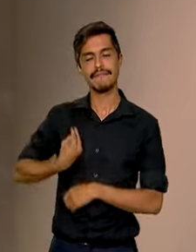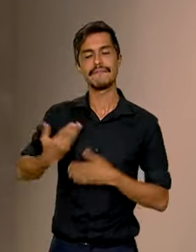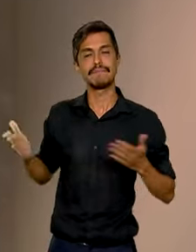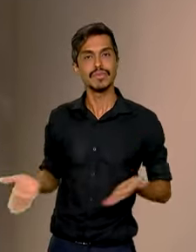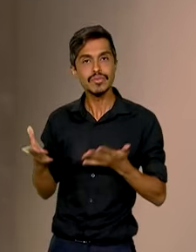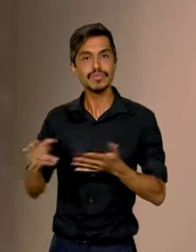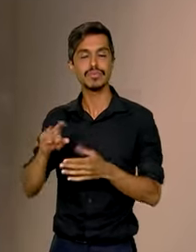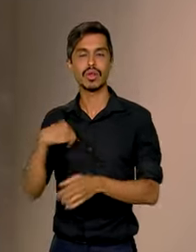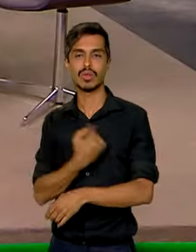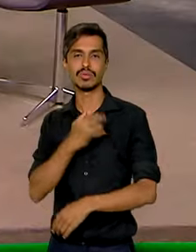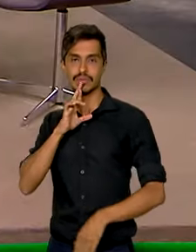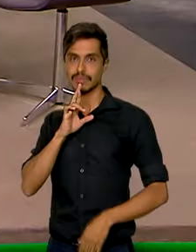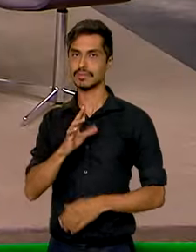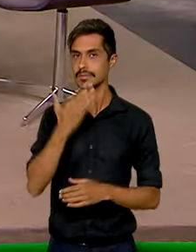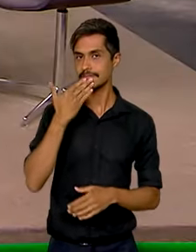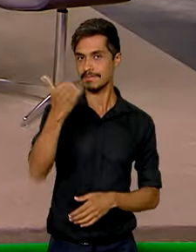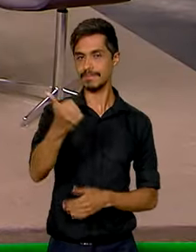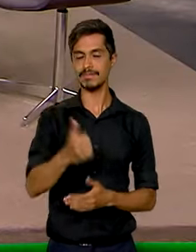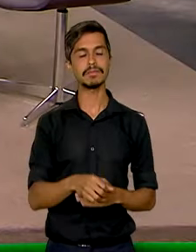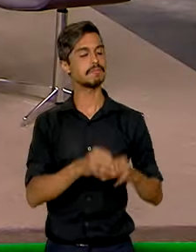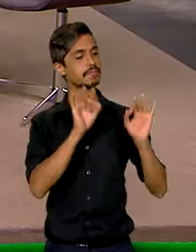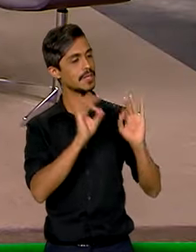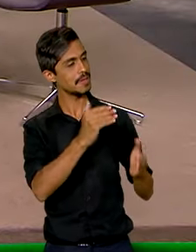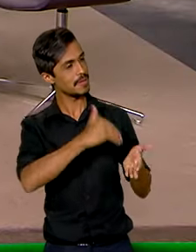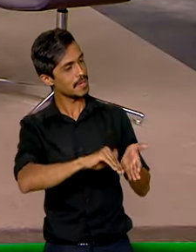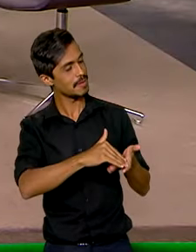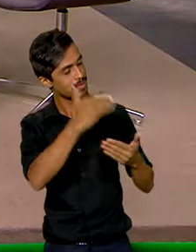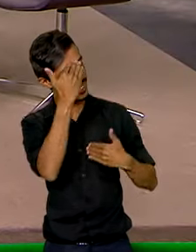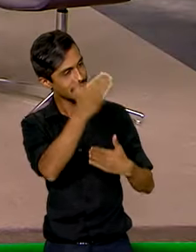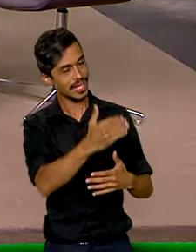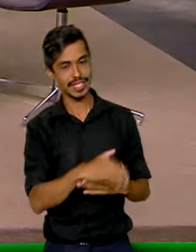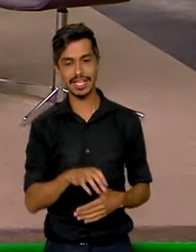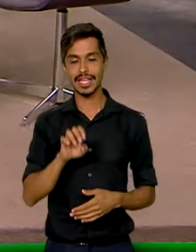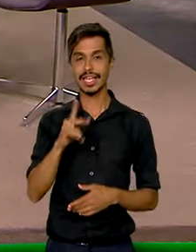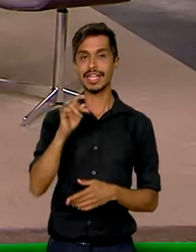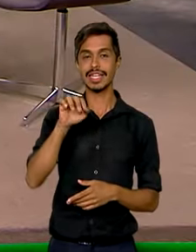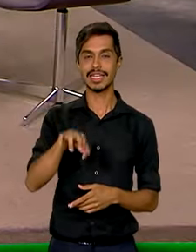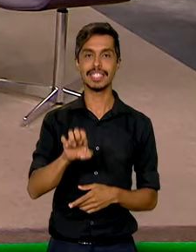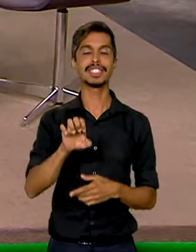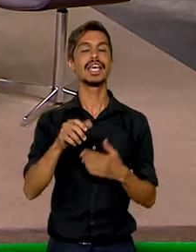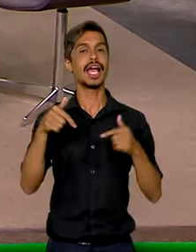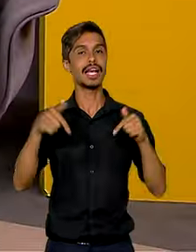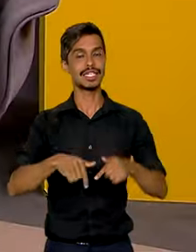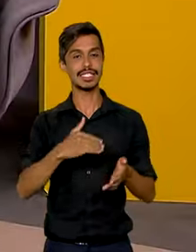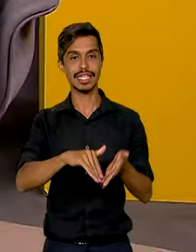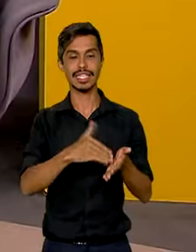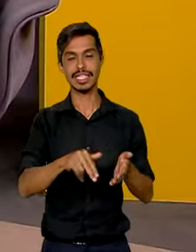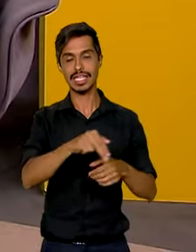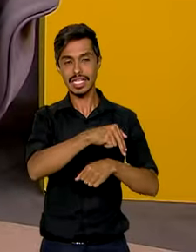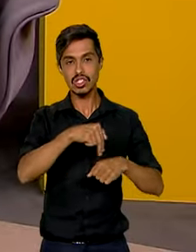resultado cada vez melhor. Perfeito, secretária. Obrigada. Eliane Aquino, secretária